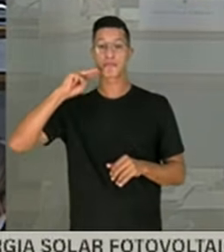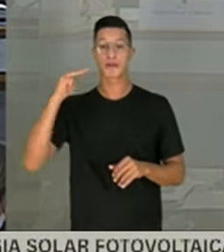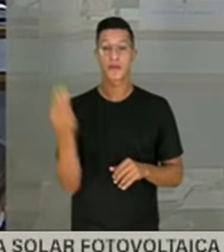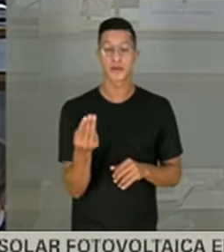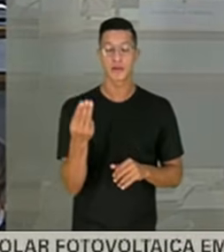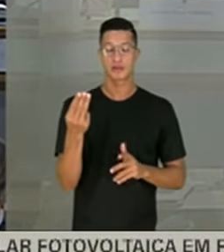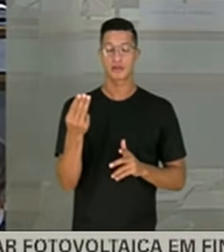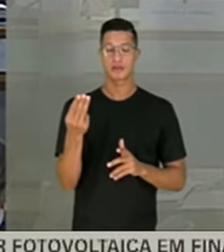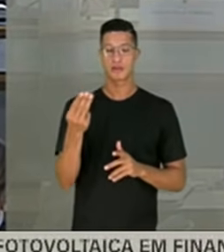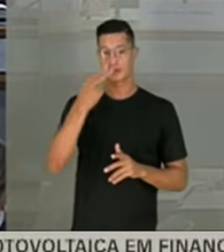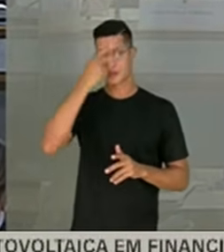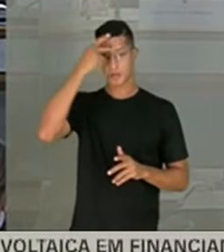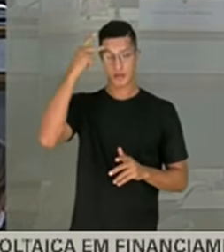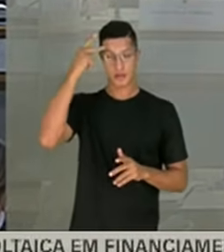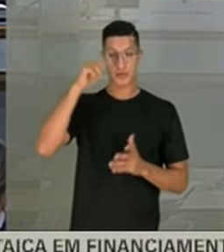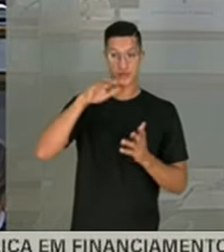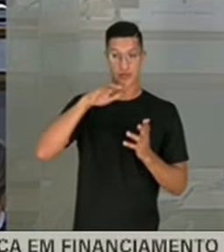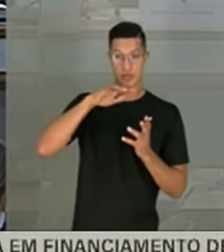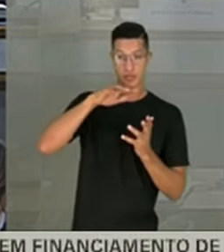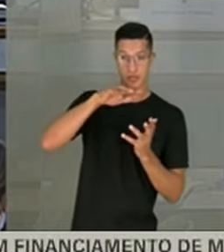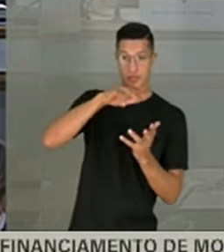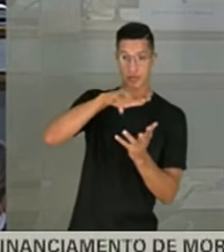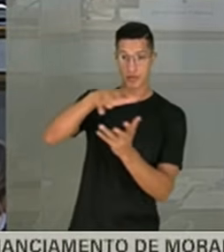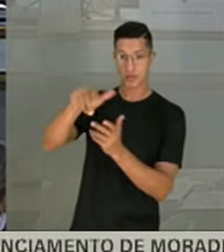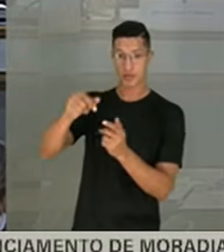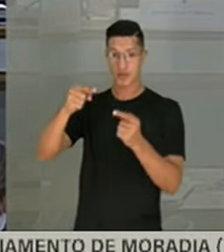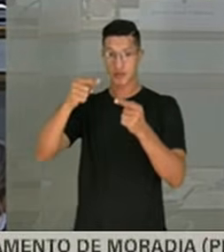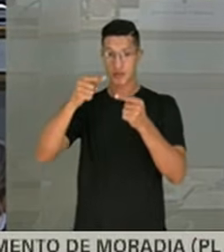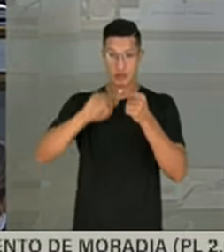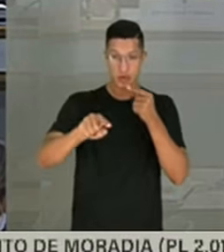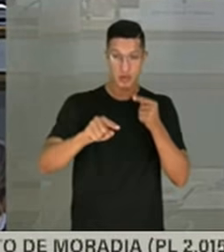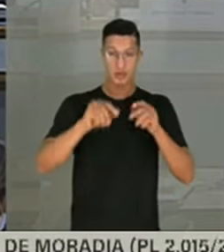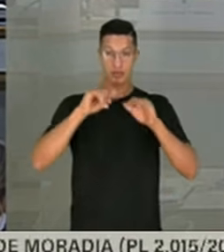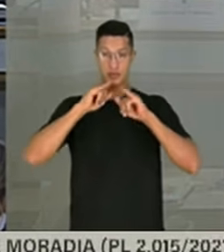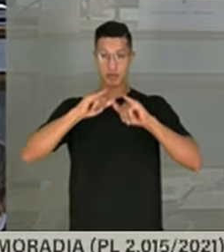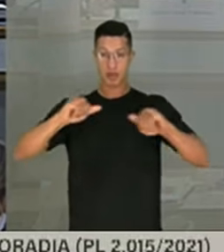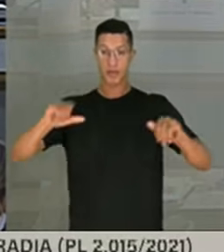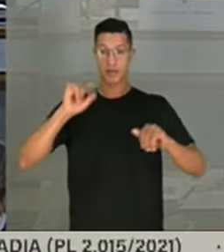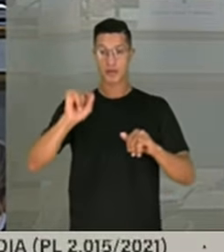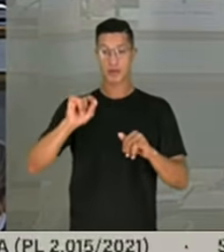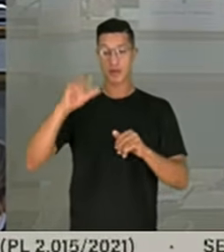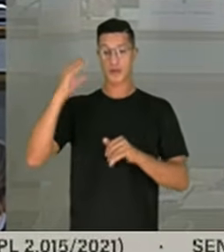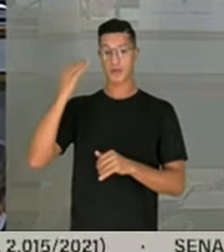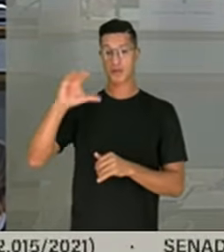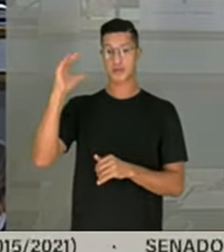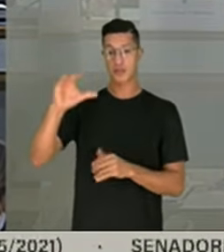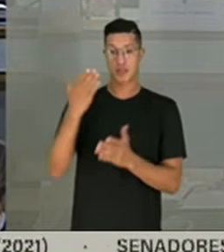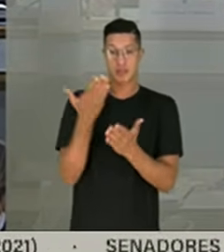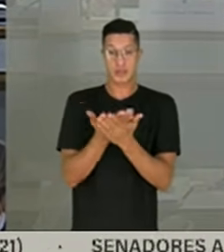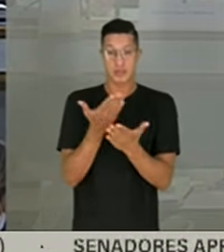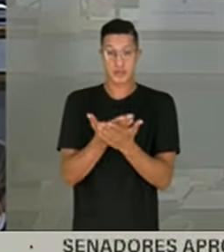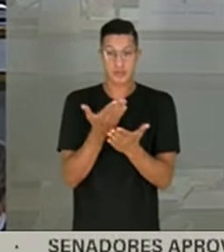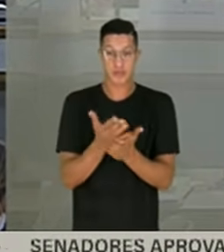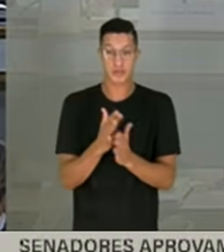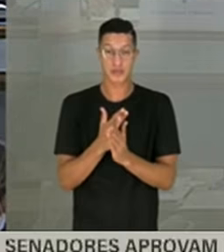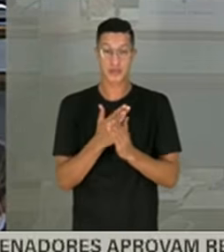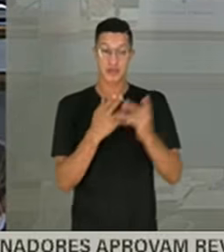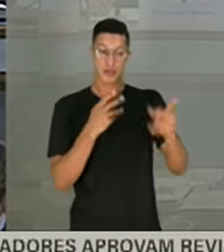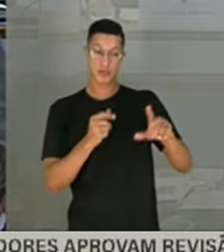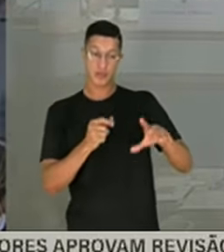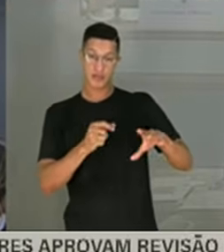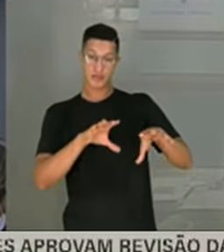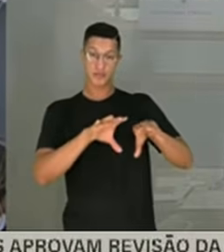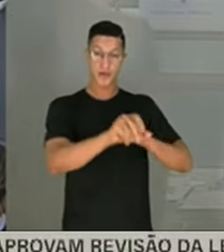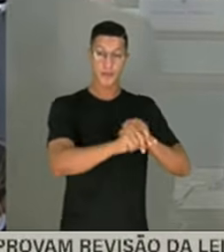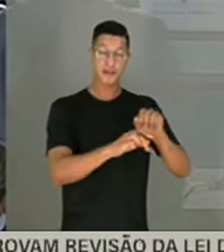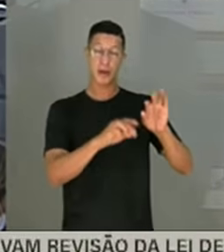milhões de pessoas no mundo discordam. O senhor propaga aquilo que os cientistas que estudam. A sua